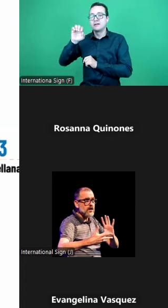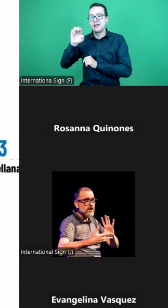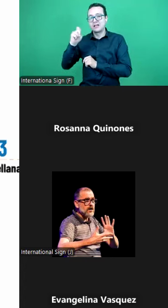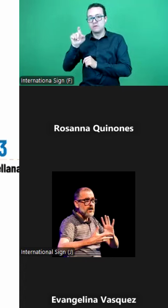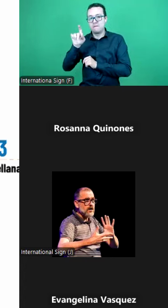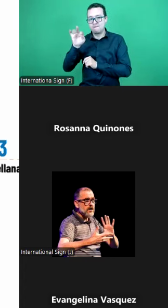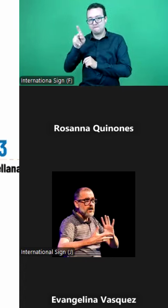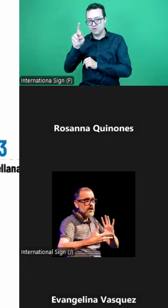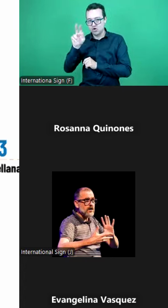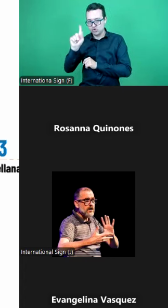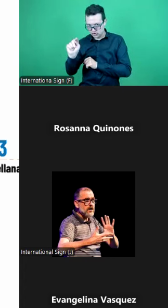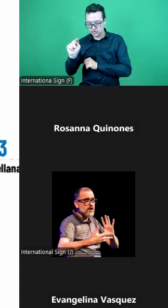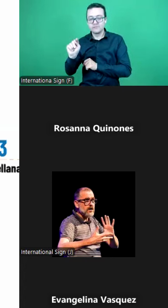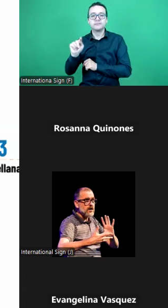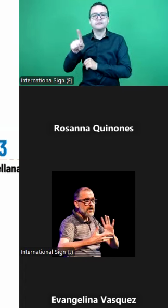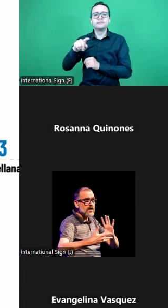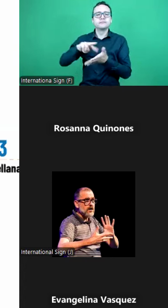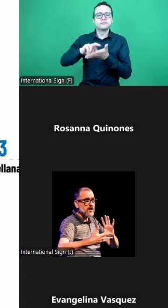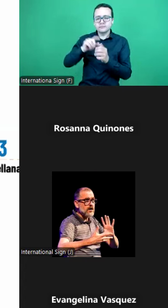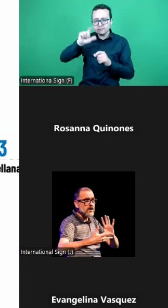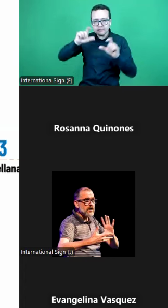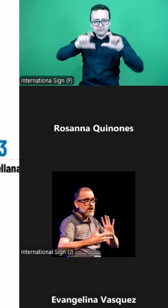conseguir fechar essa brecha.